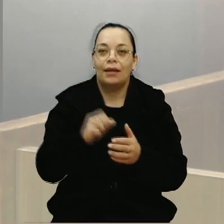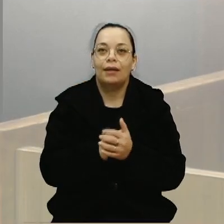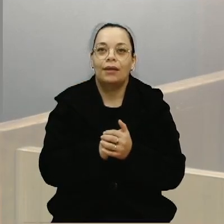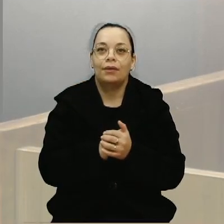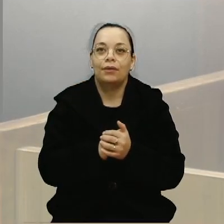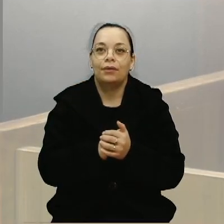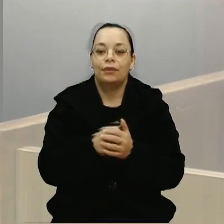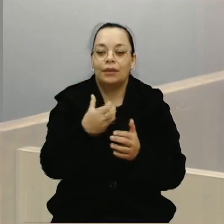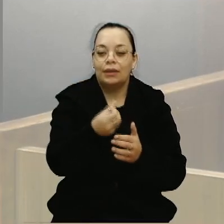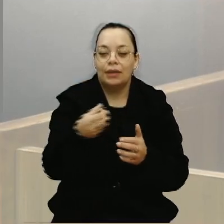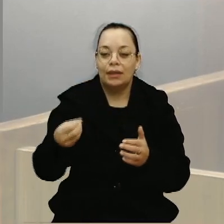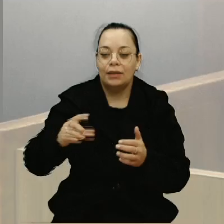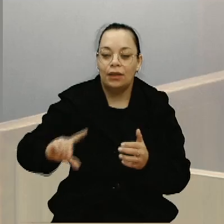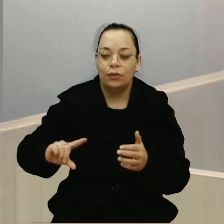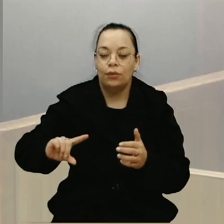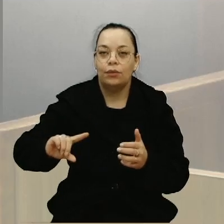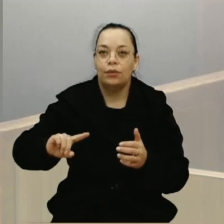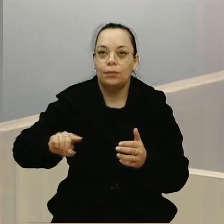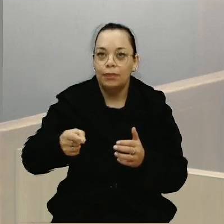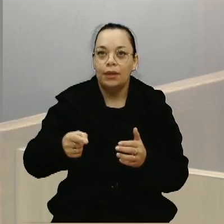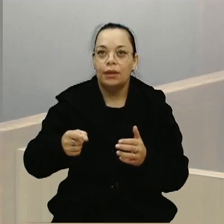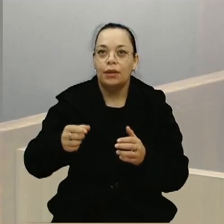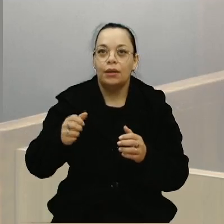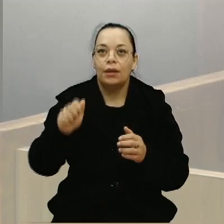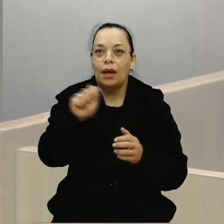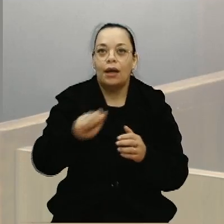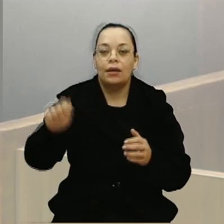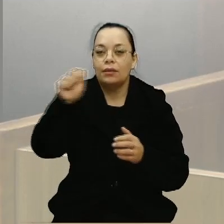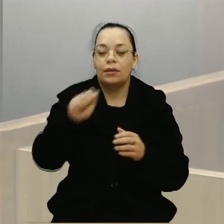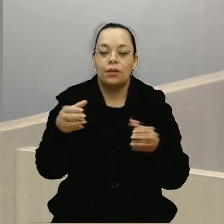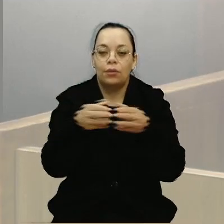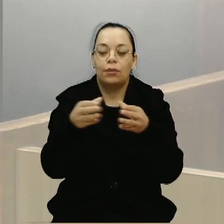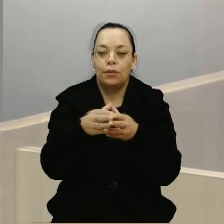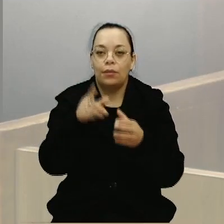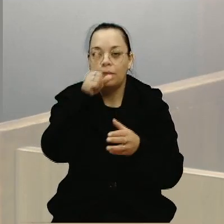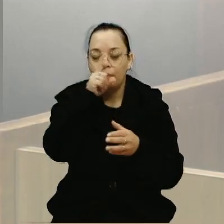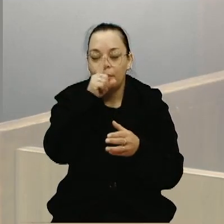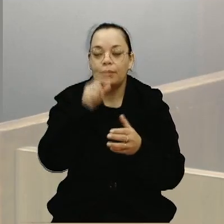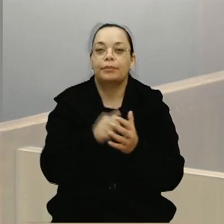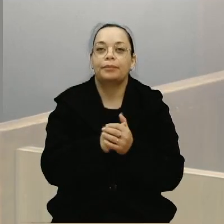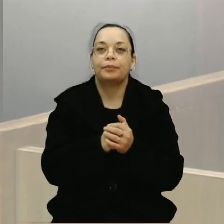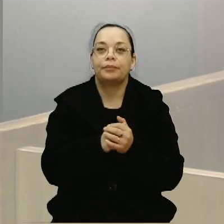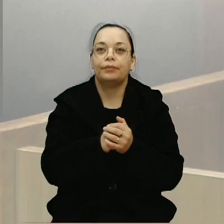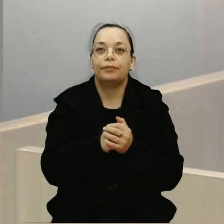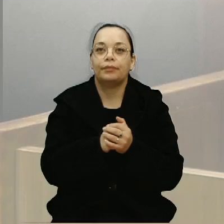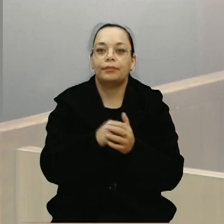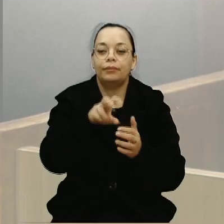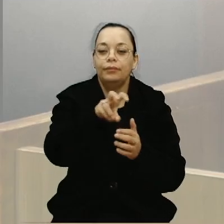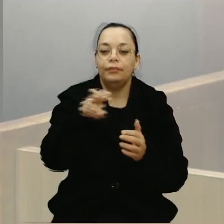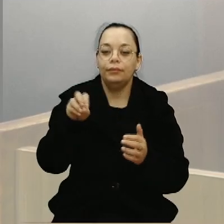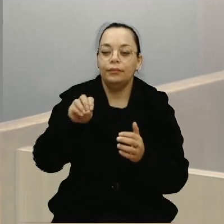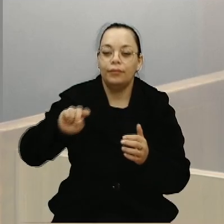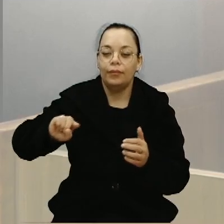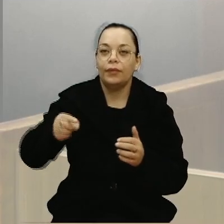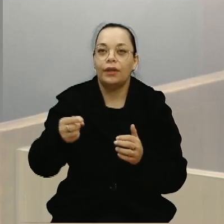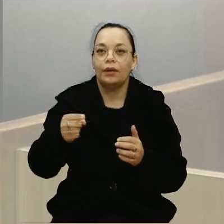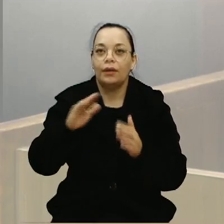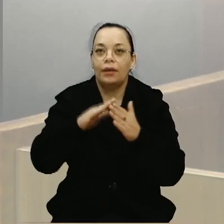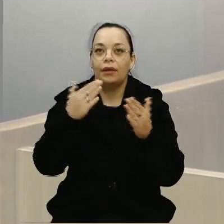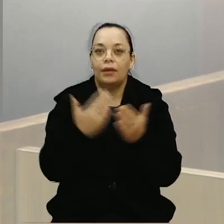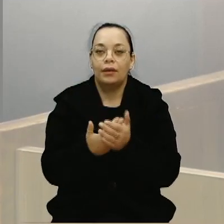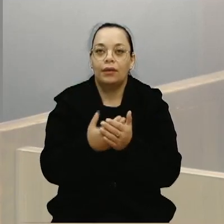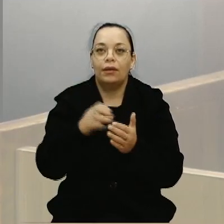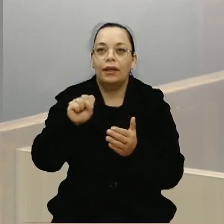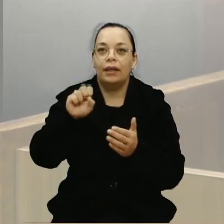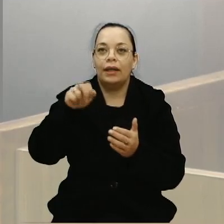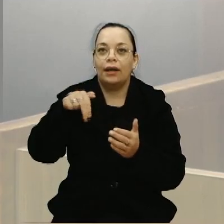mais 600 mil para a Associação do Clube de Mães, mais 500 mil para a escola Senador